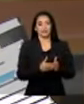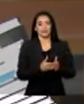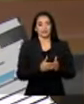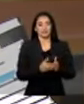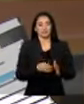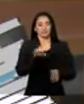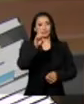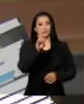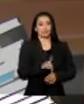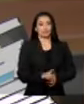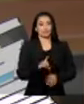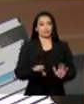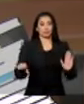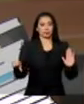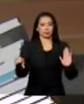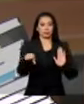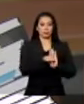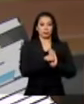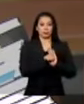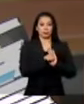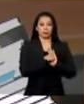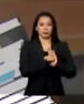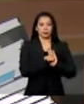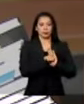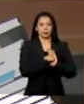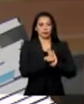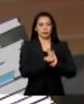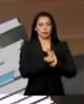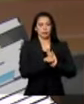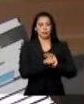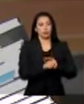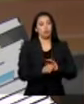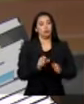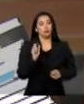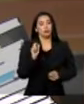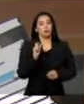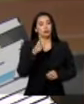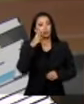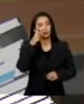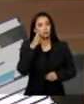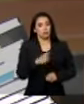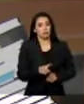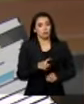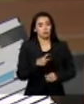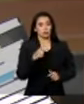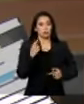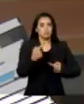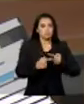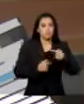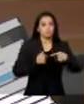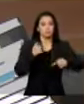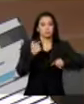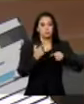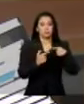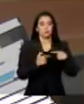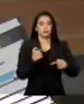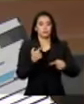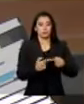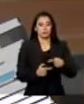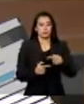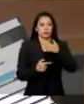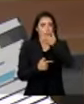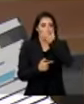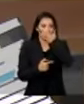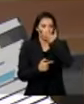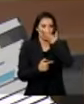direito criminal. Ainda no tocante ao cabimento, postula sucessivamente o recebimento